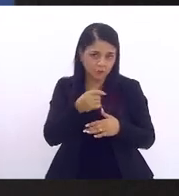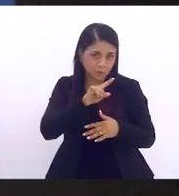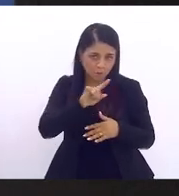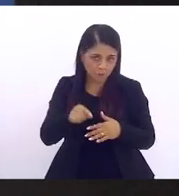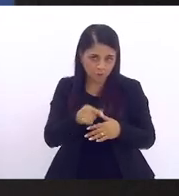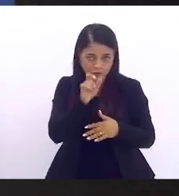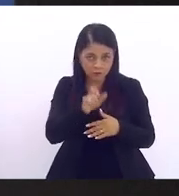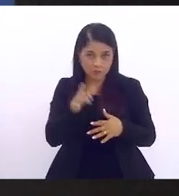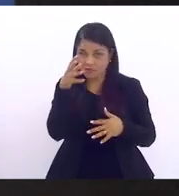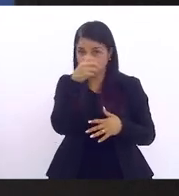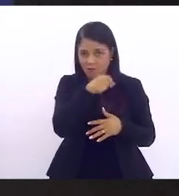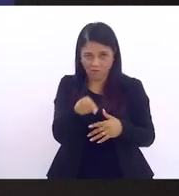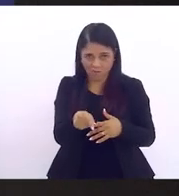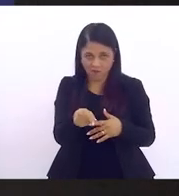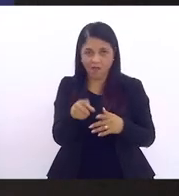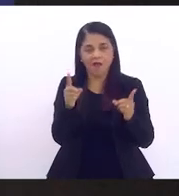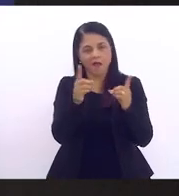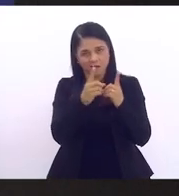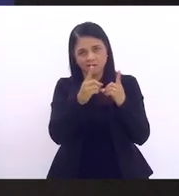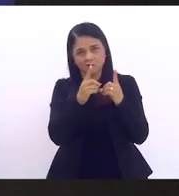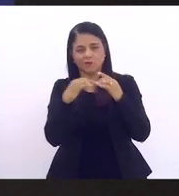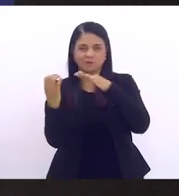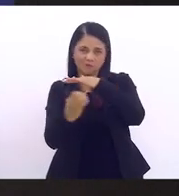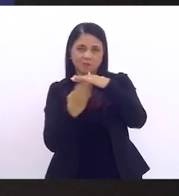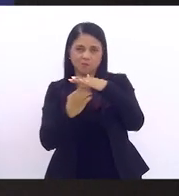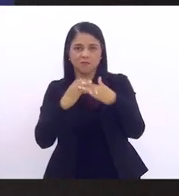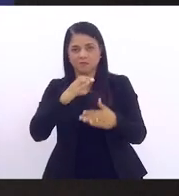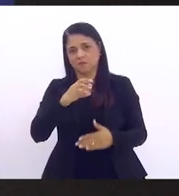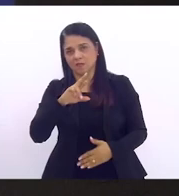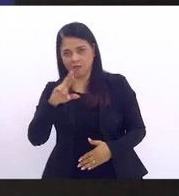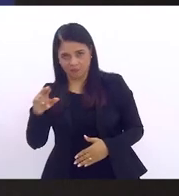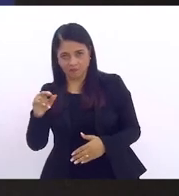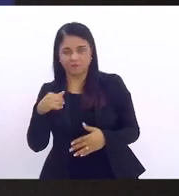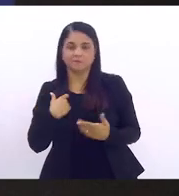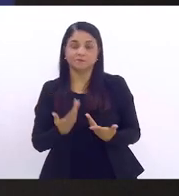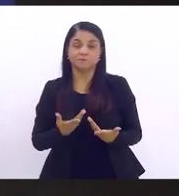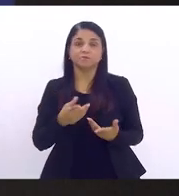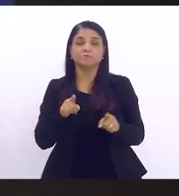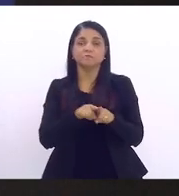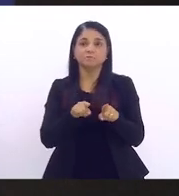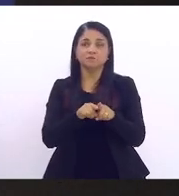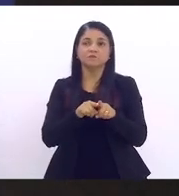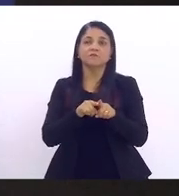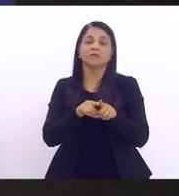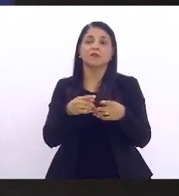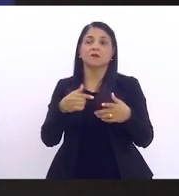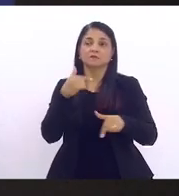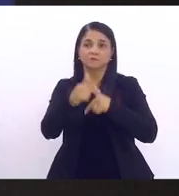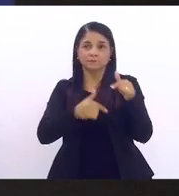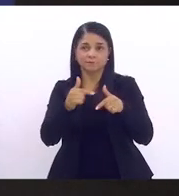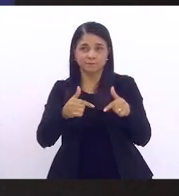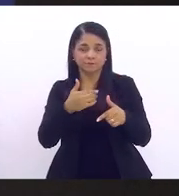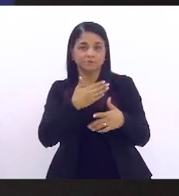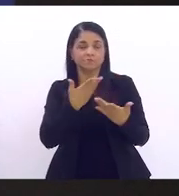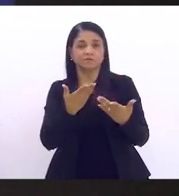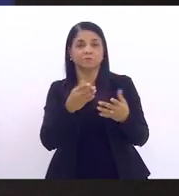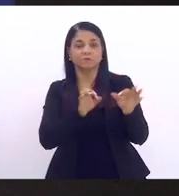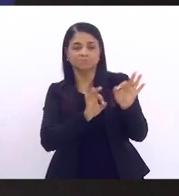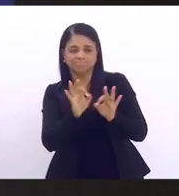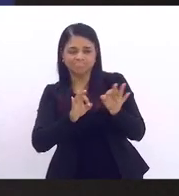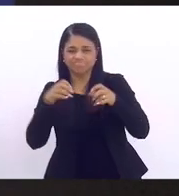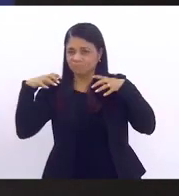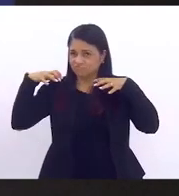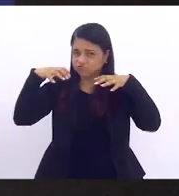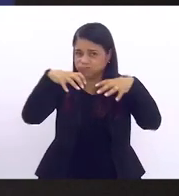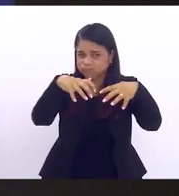todo o atendimento da da da CCR outra informação de utilidade pública Fata essas tragédias das chuvas que